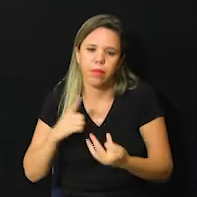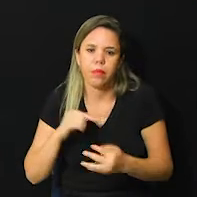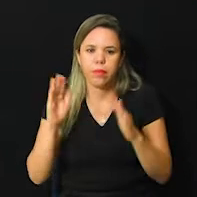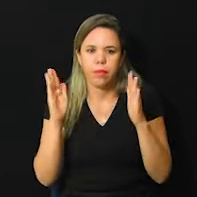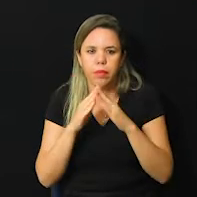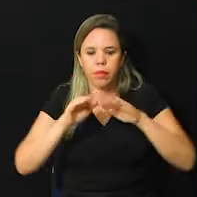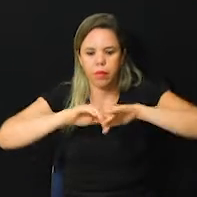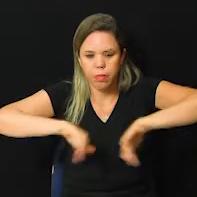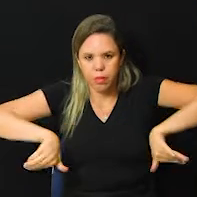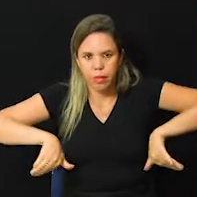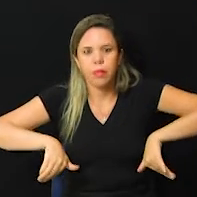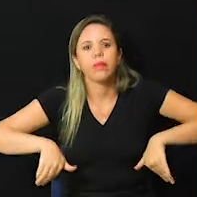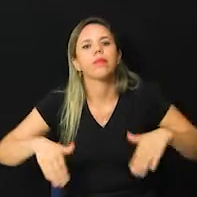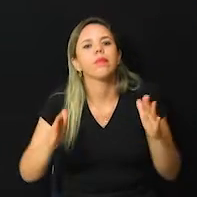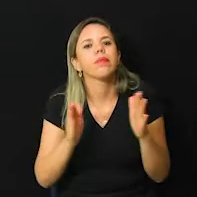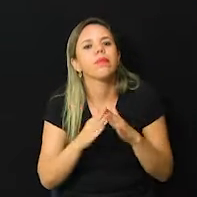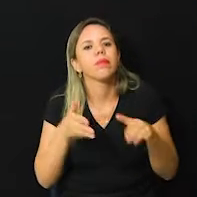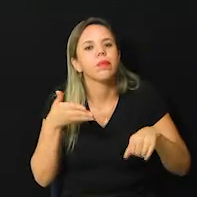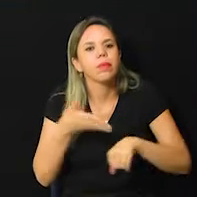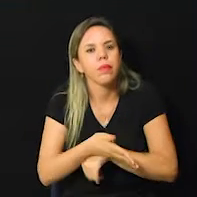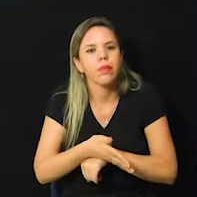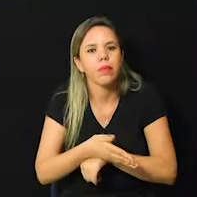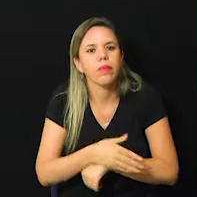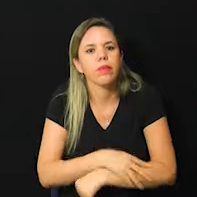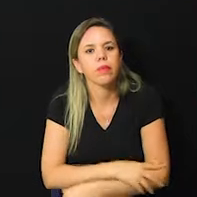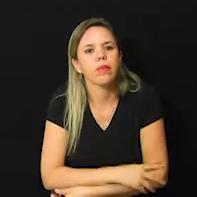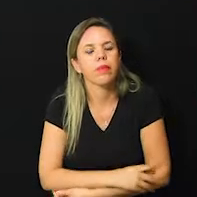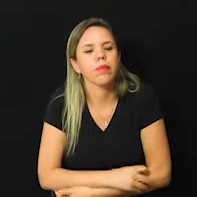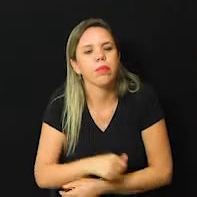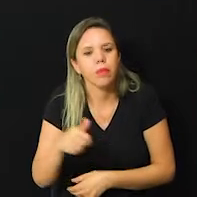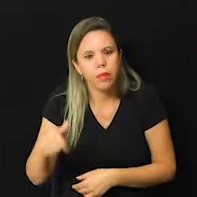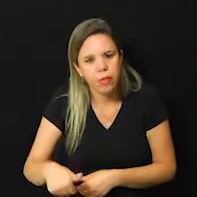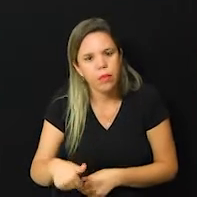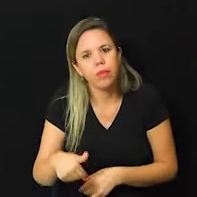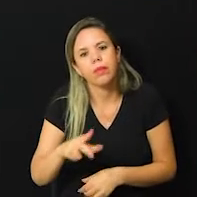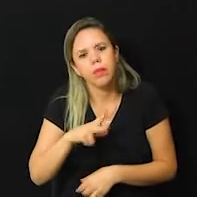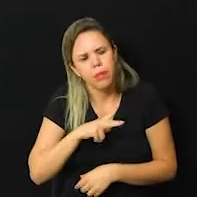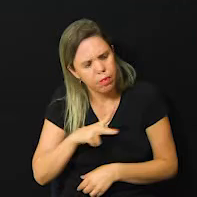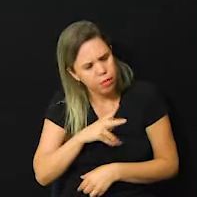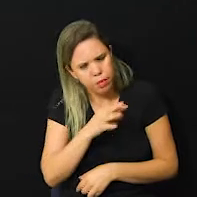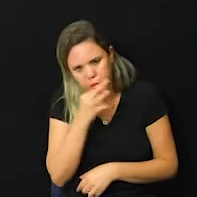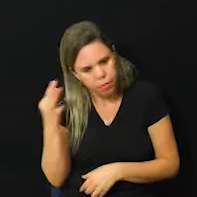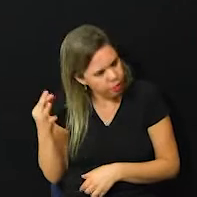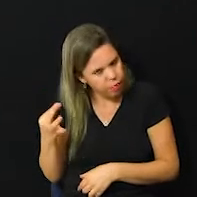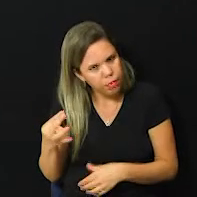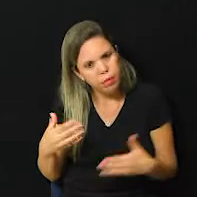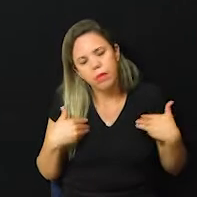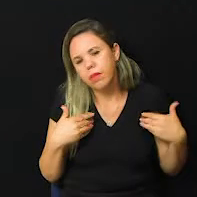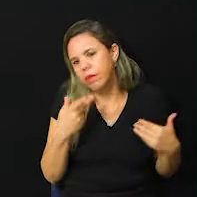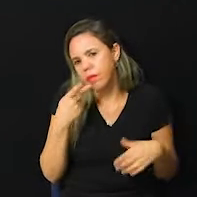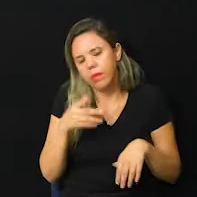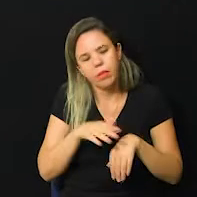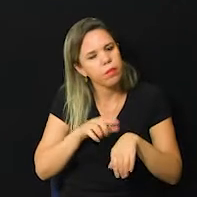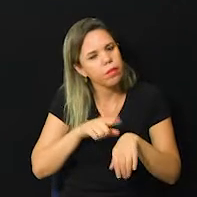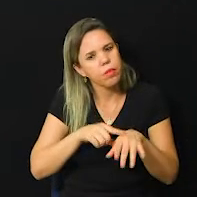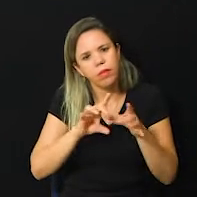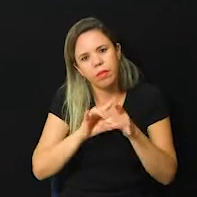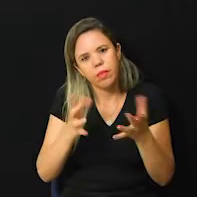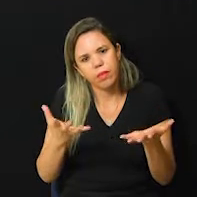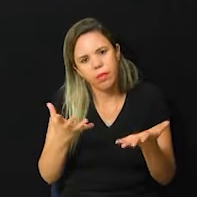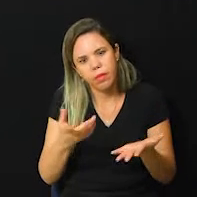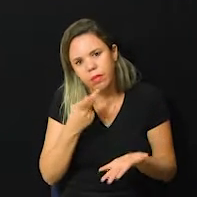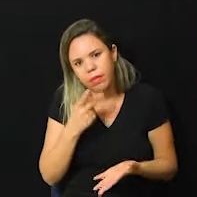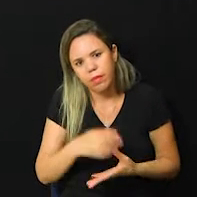onde eu tenho uma casa separada que a casa de visitas então aqui eu tenho mais privacidade posso estar aqui falando a hora que eu